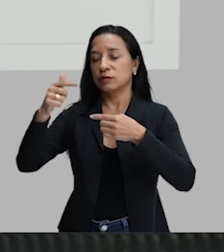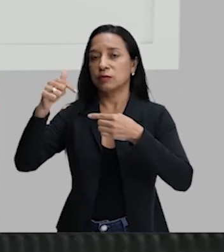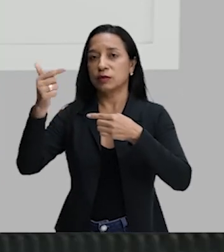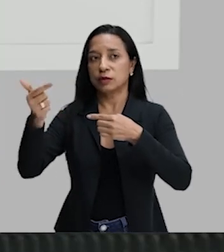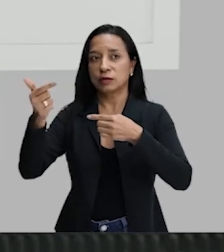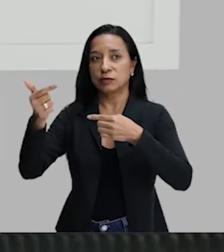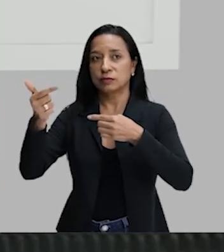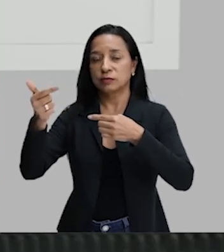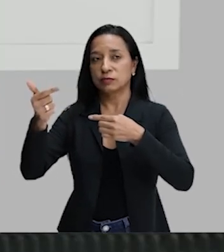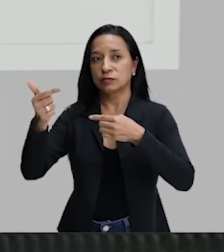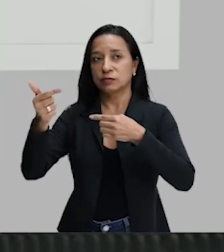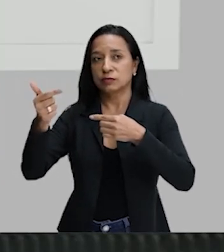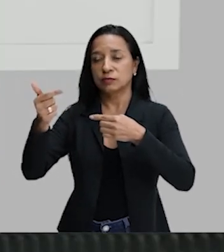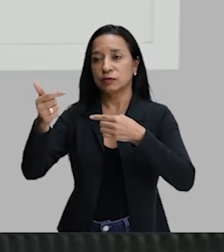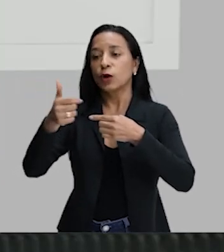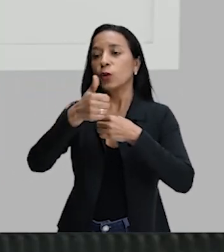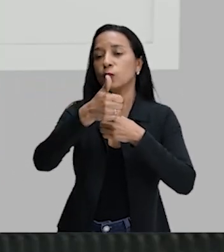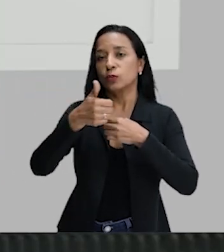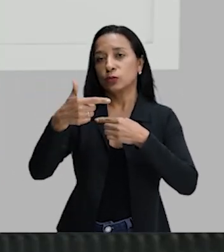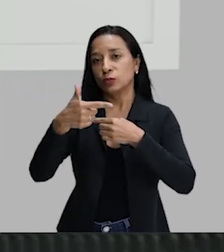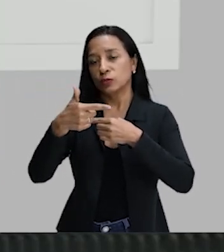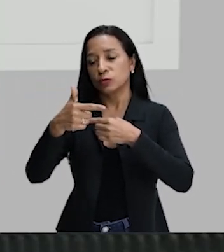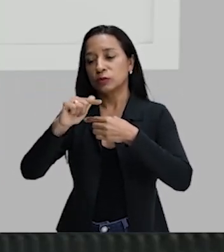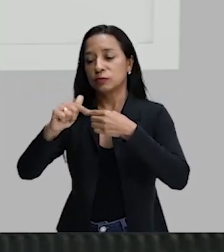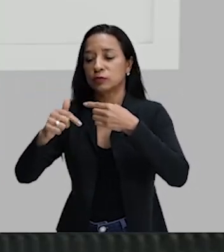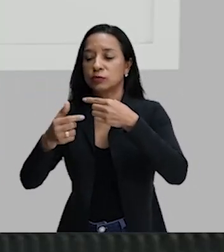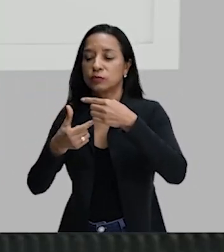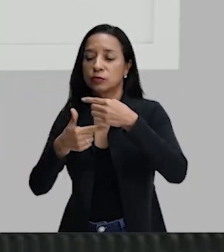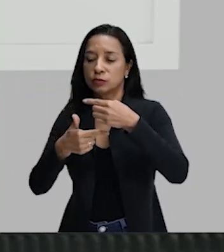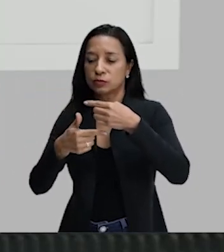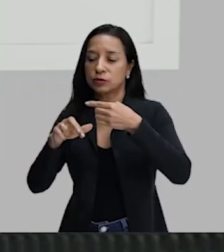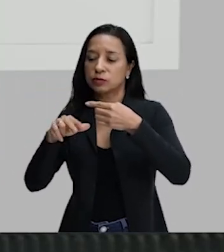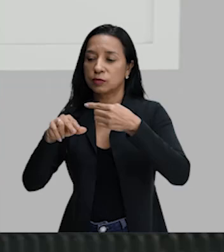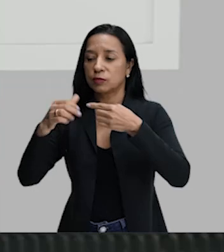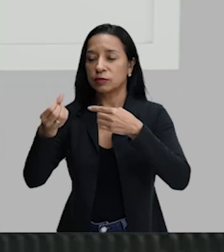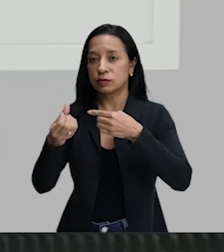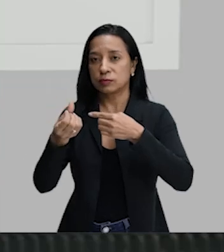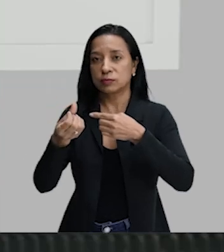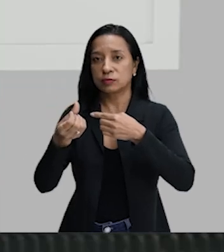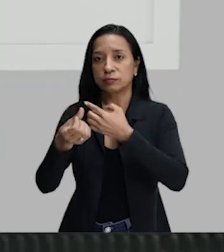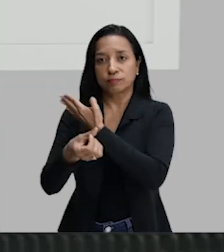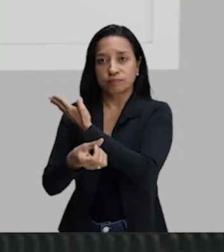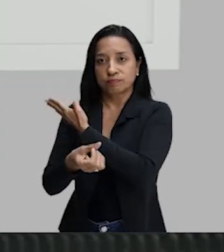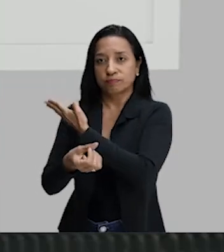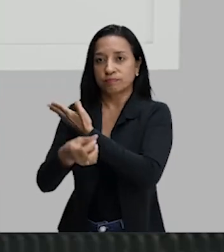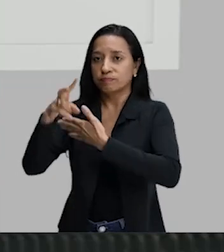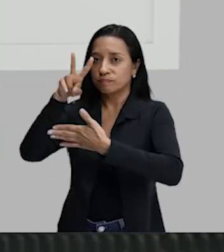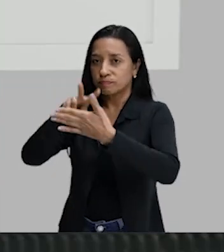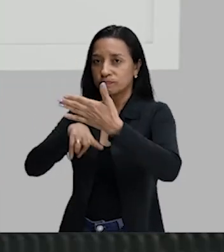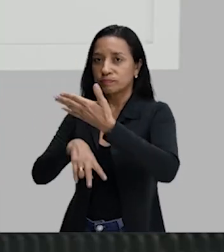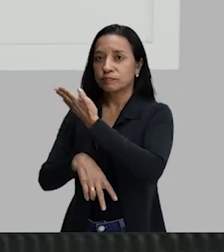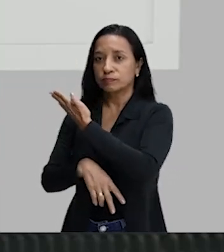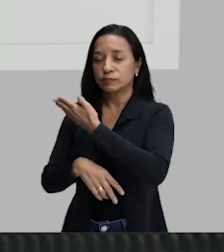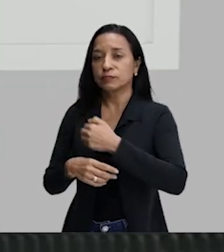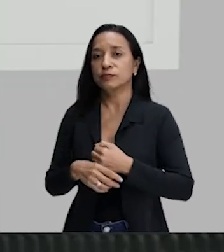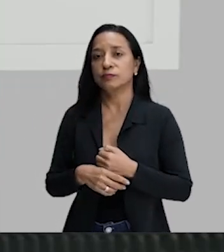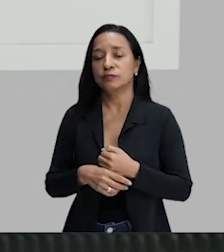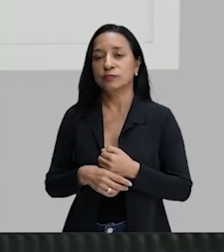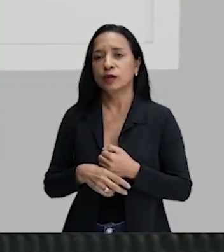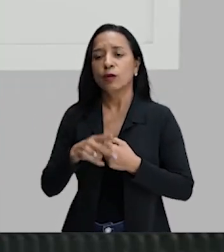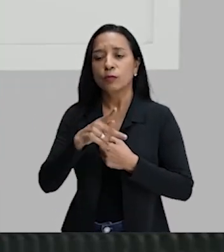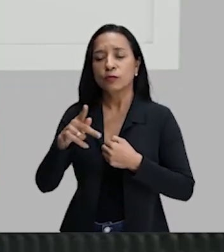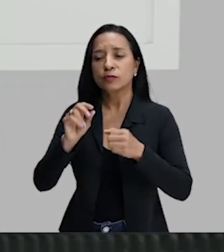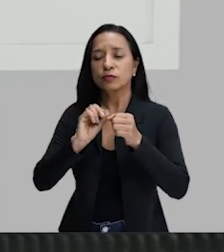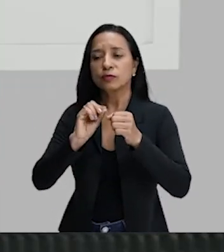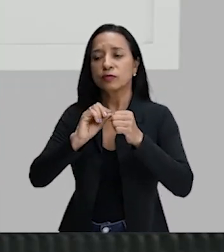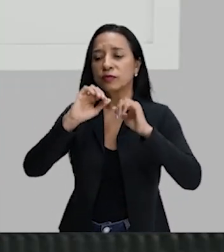E esse 12 dividido por 2 dá 6. Tá? Ah, professor, o senhor fez a decomposição, já